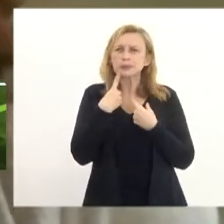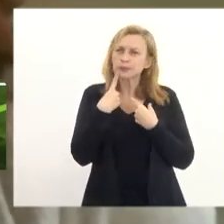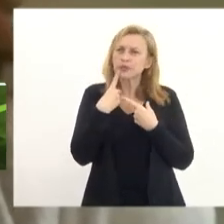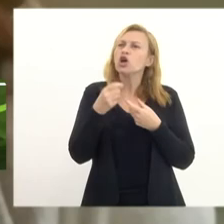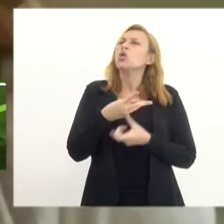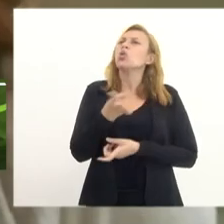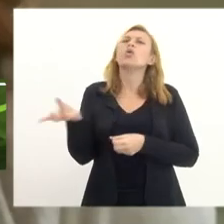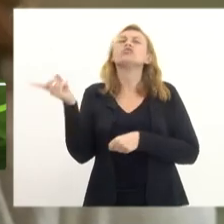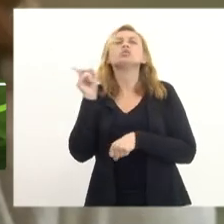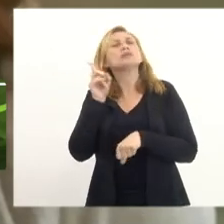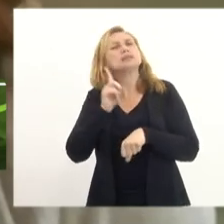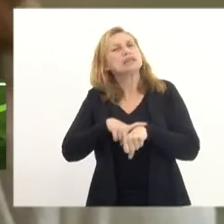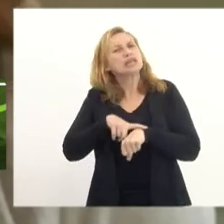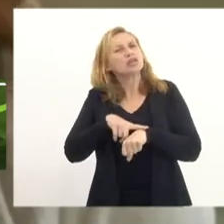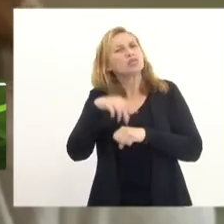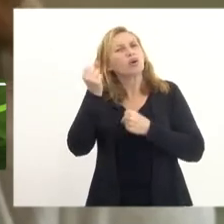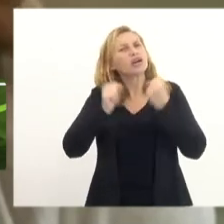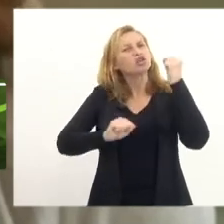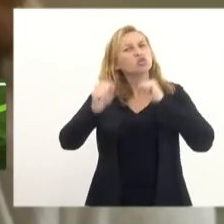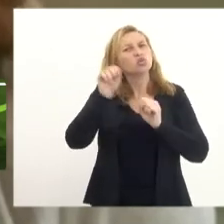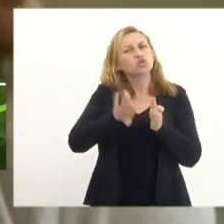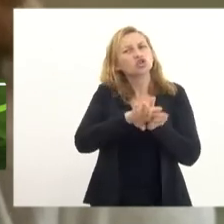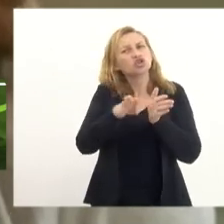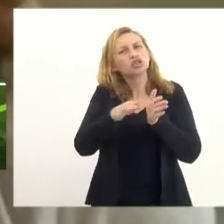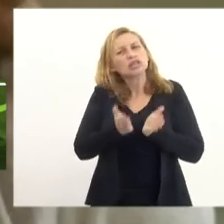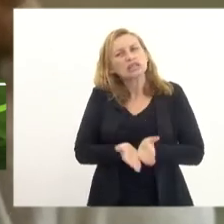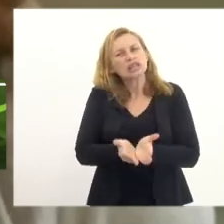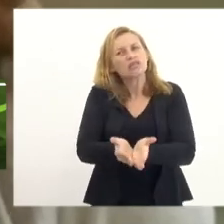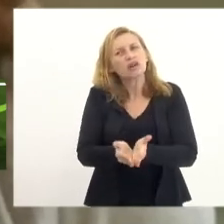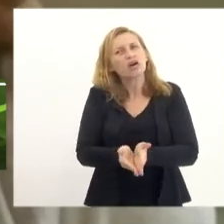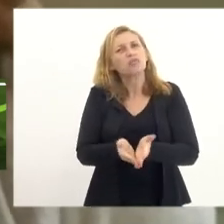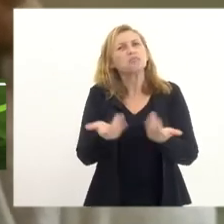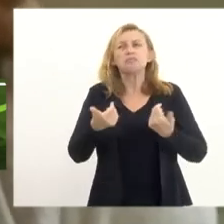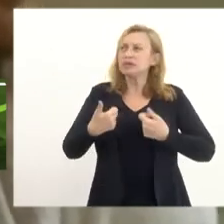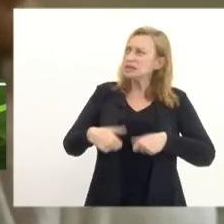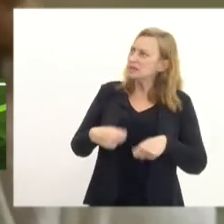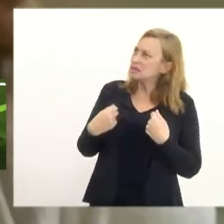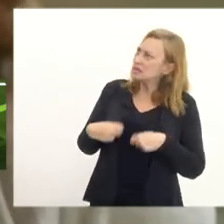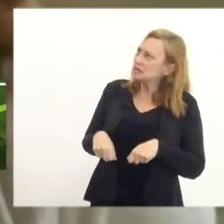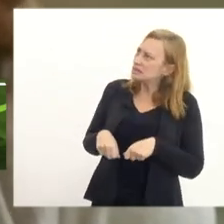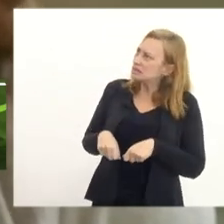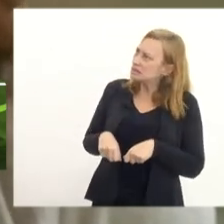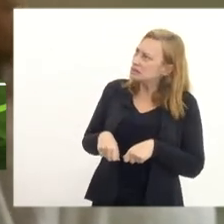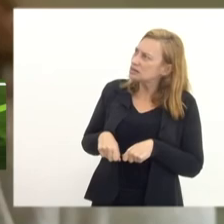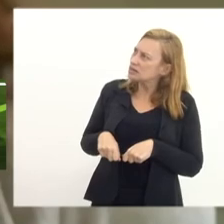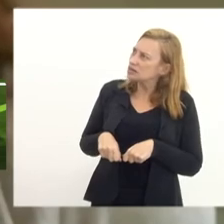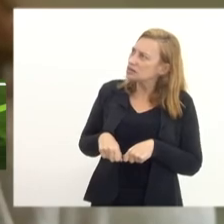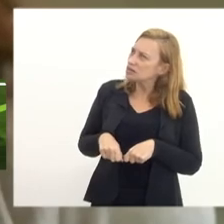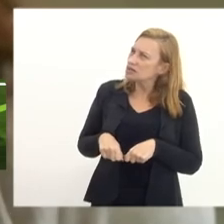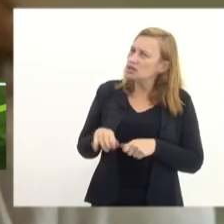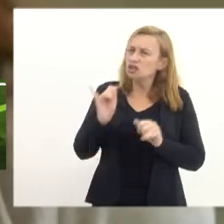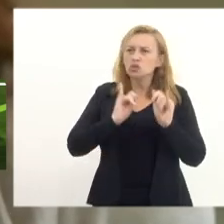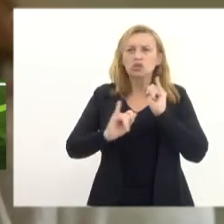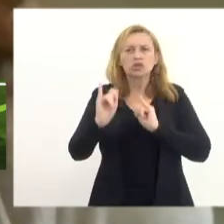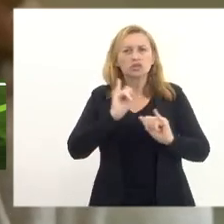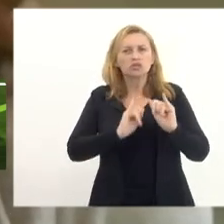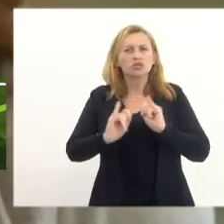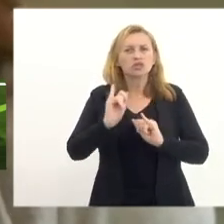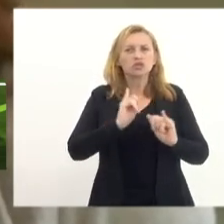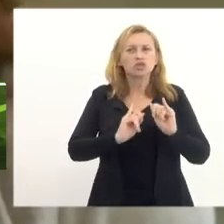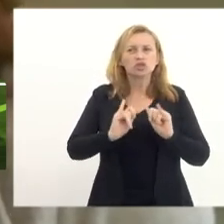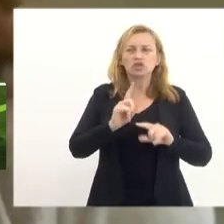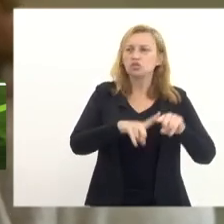quanto tempo a indústria naval, por exemplo, precisa a notícia de uma encomenda